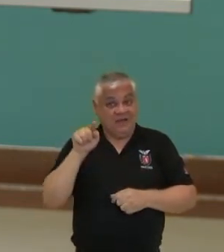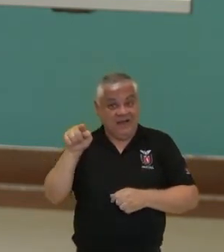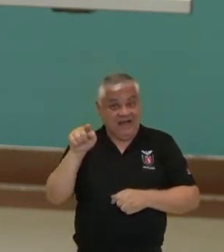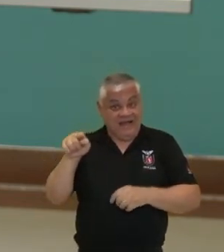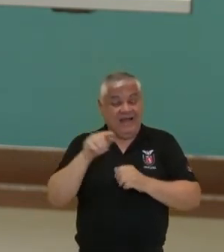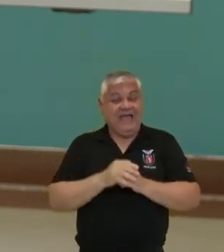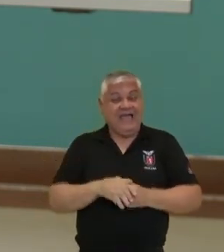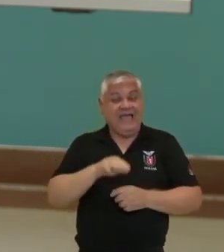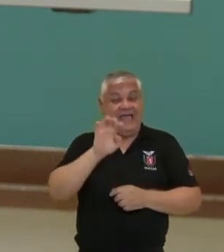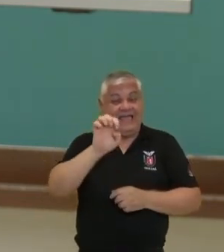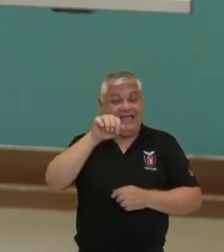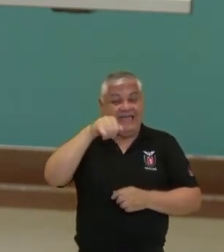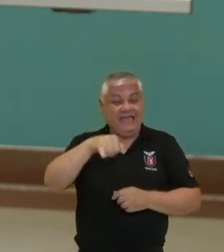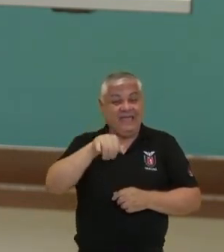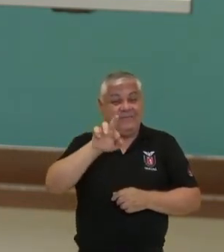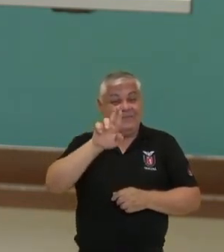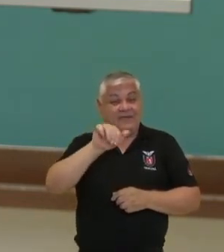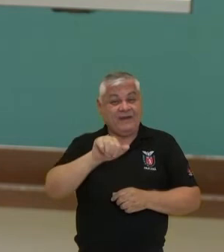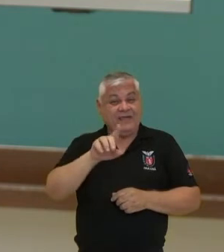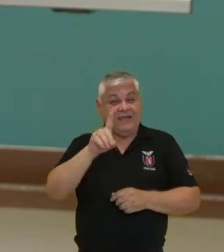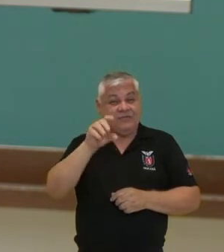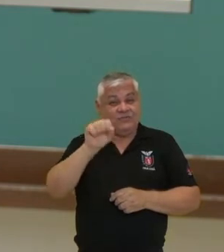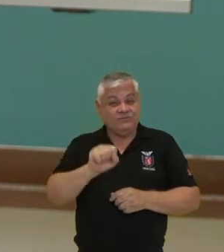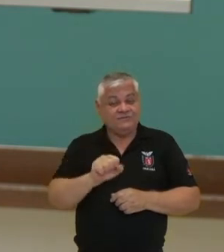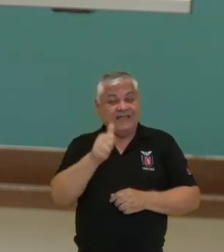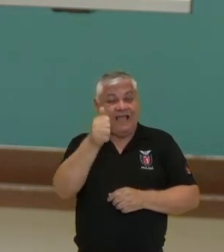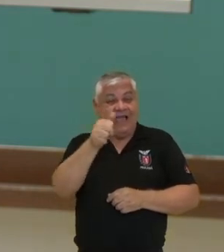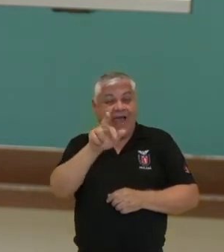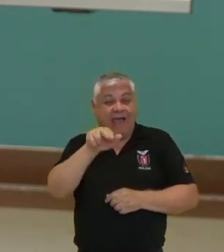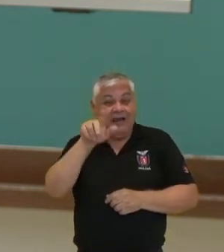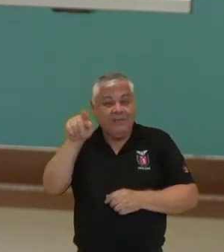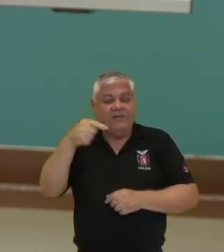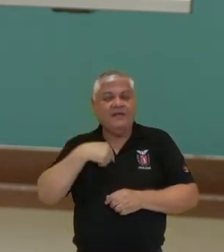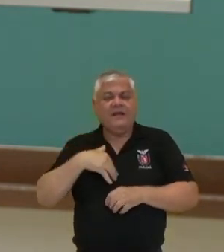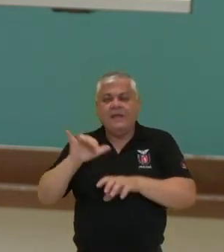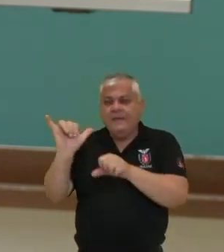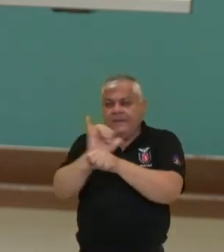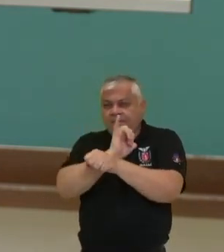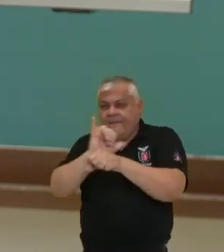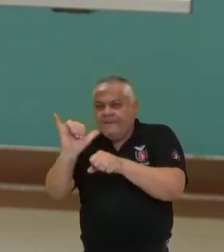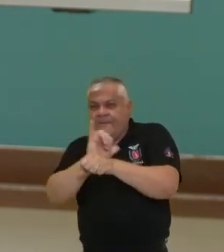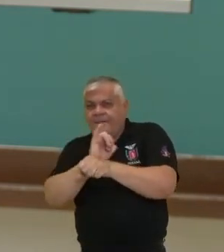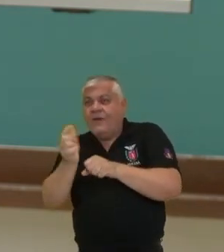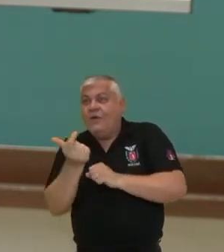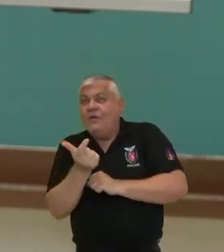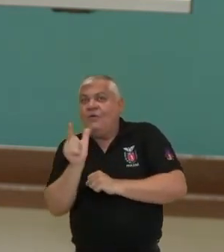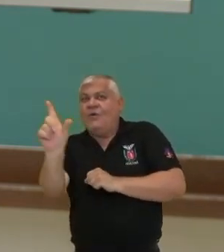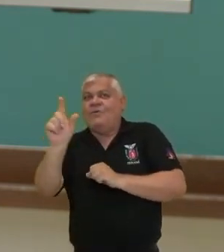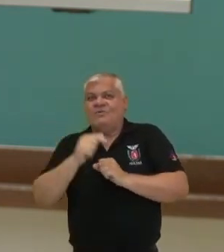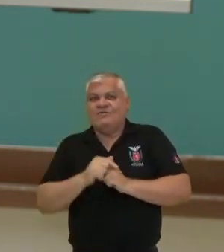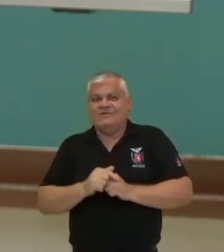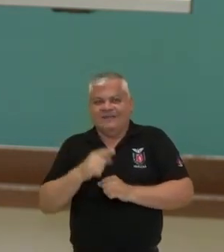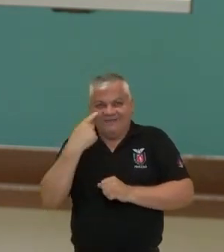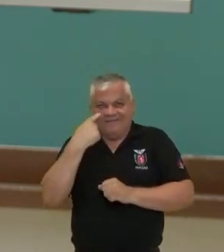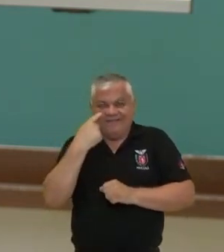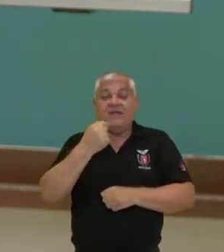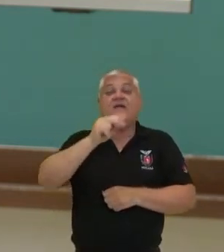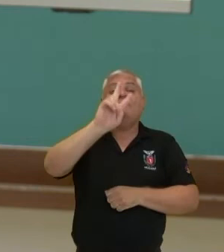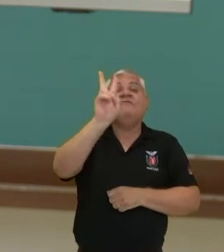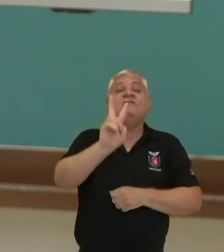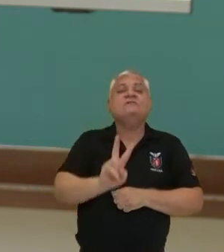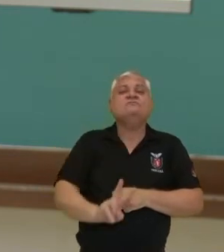buscam novas alternativas né algo que nós podemos já presenciar no Nosso vizinho Venezuela